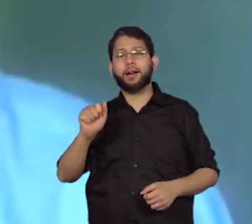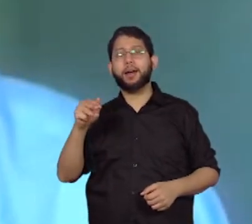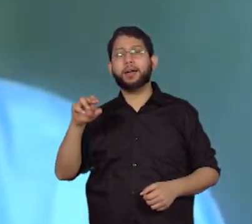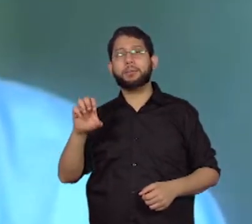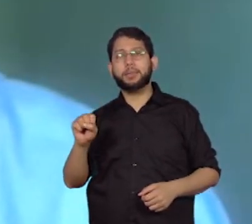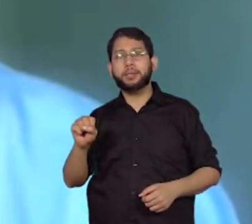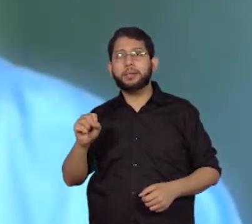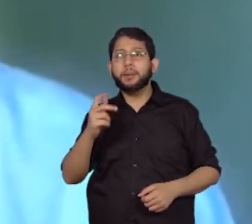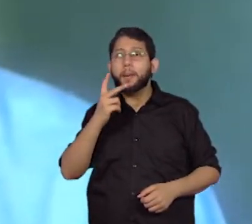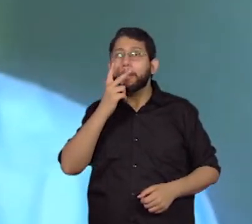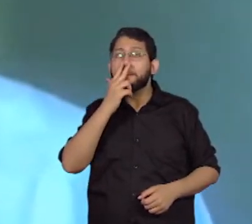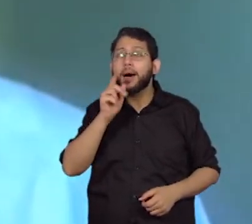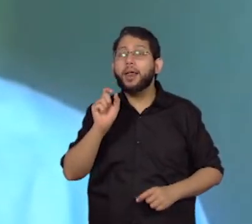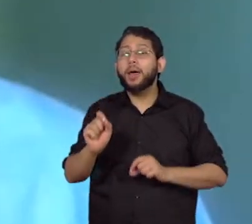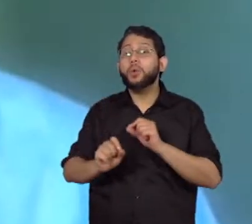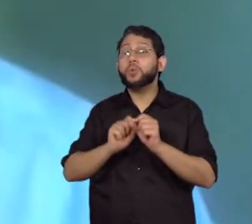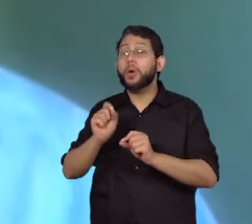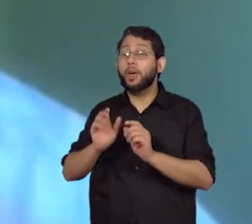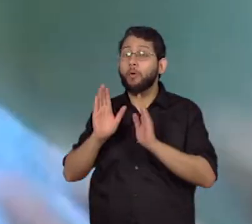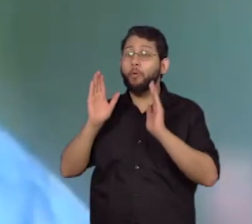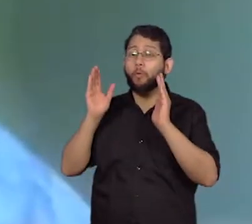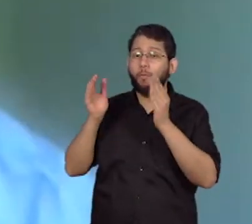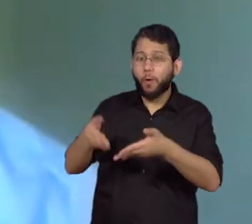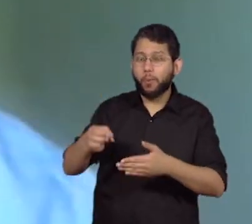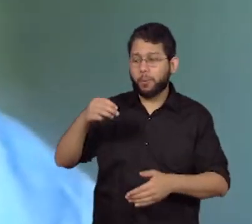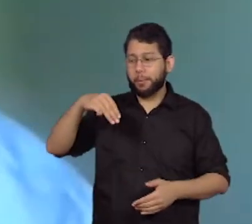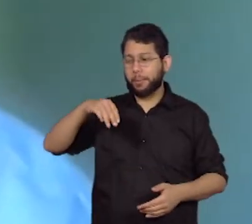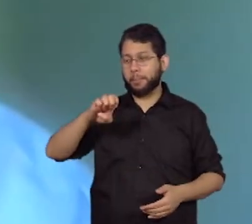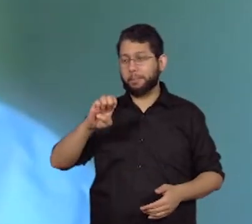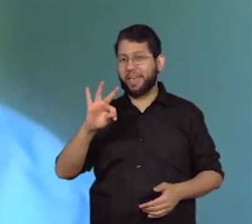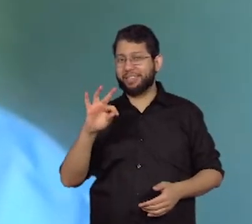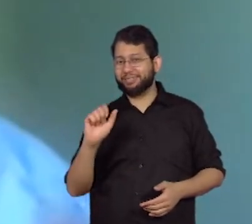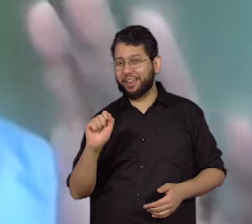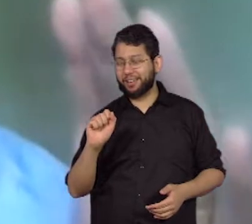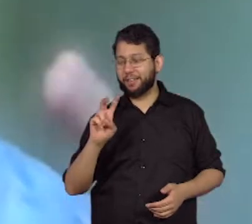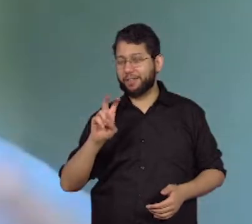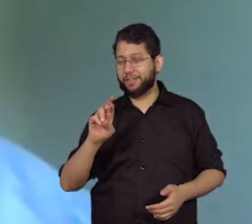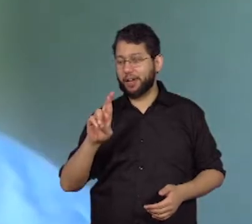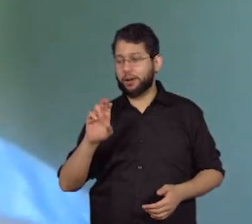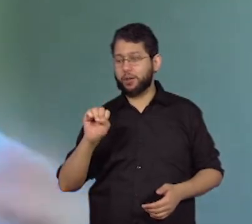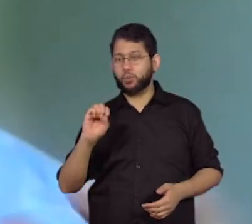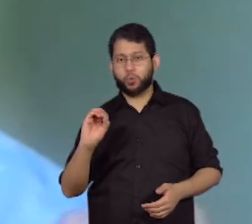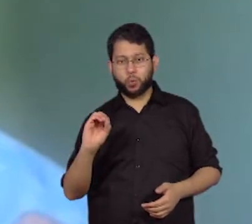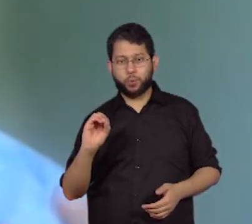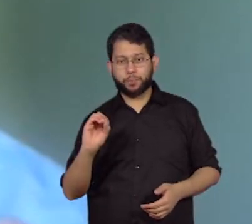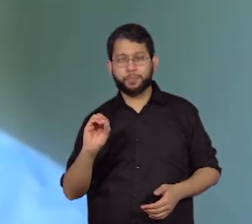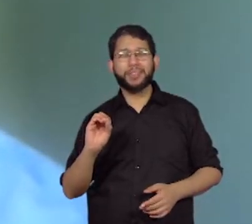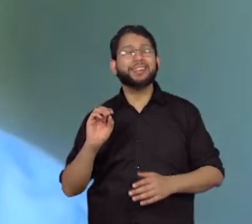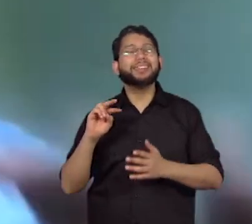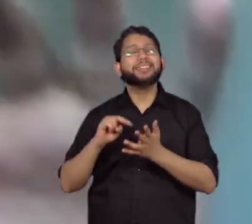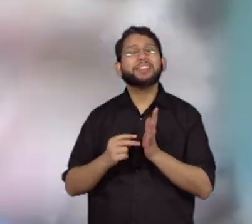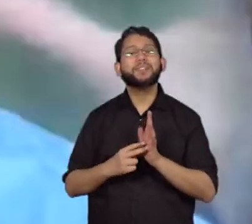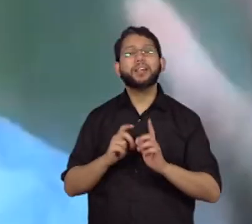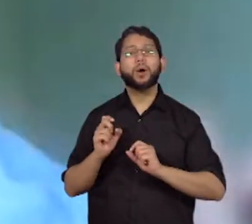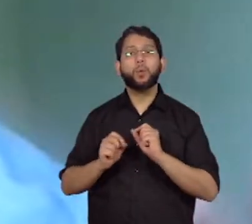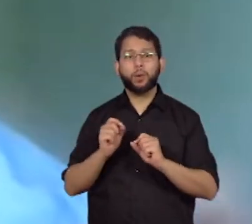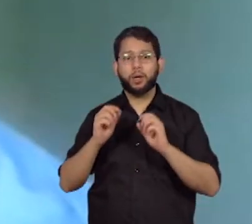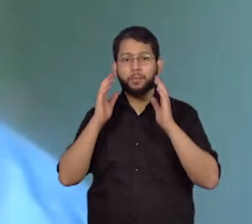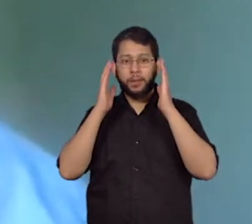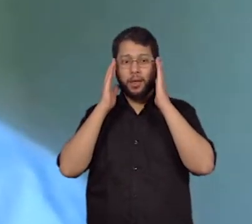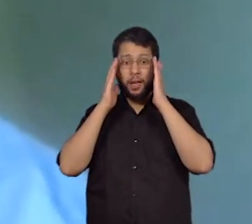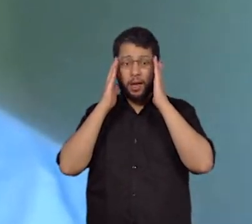games, como a porta de entrada para o metaverso. O metaverso é uma expressão que a gente usa para definir